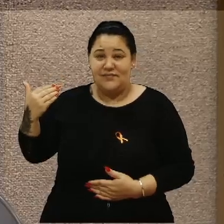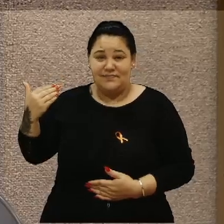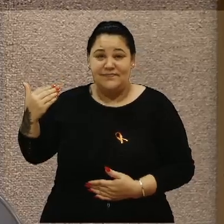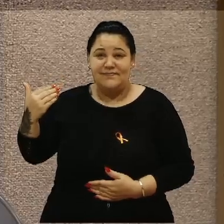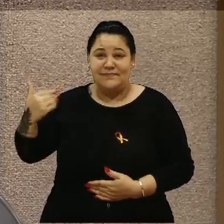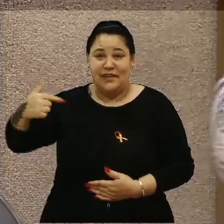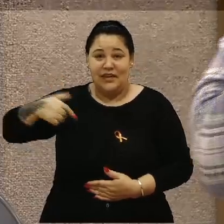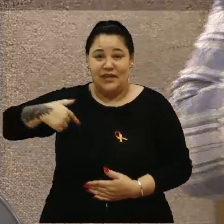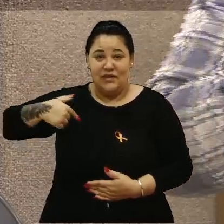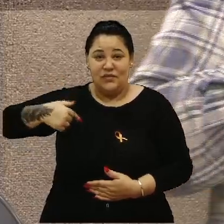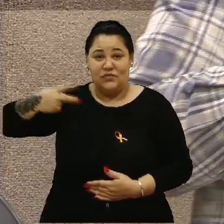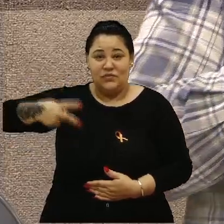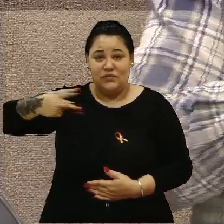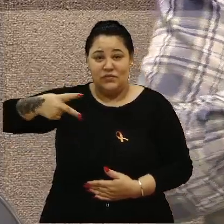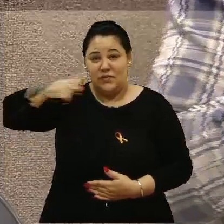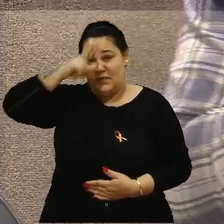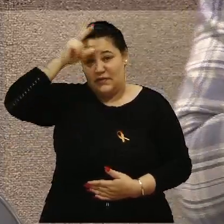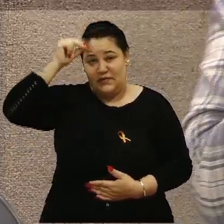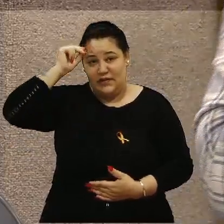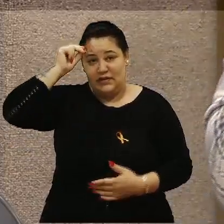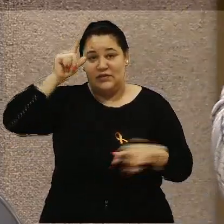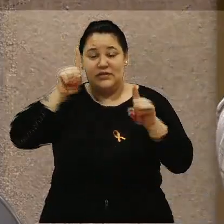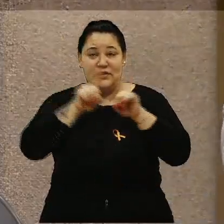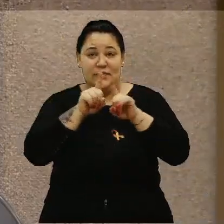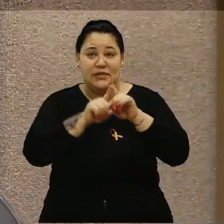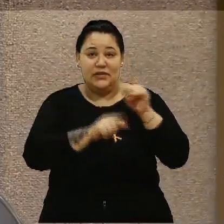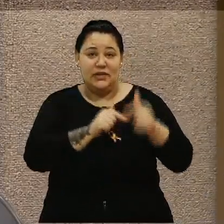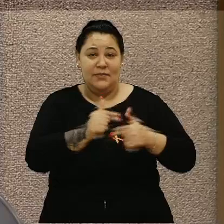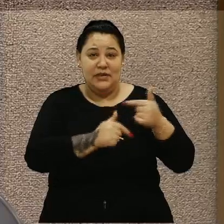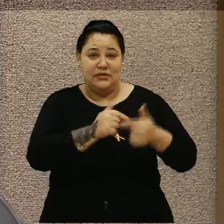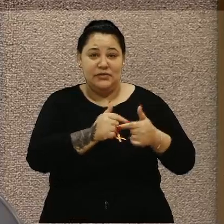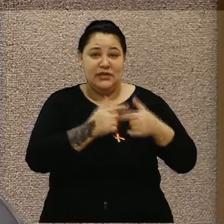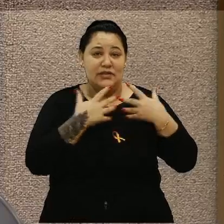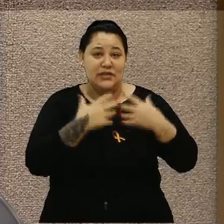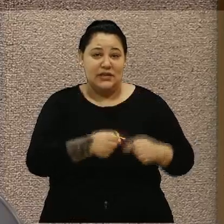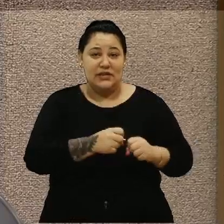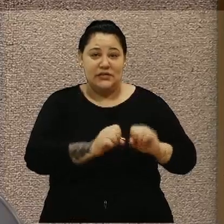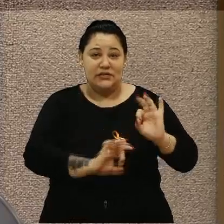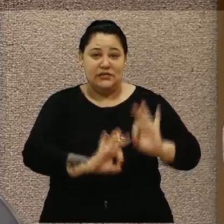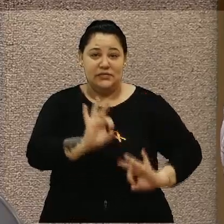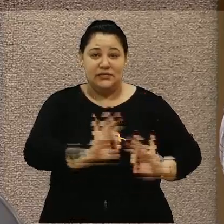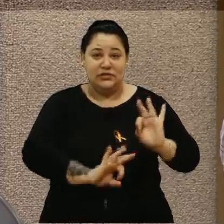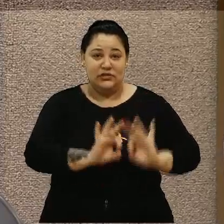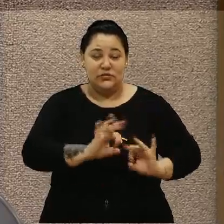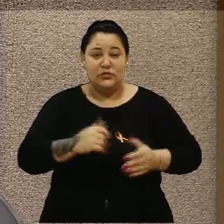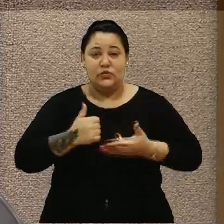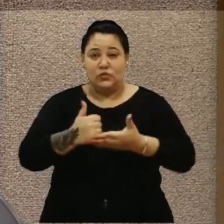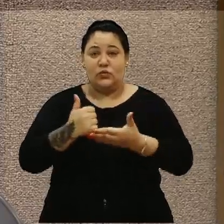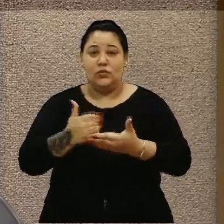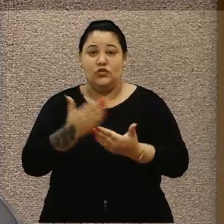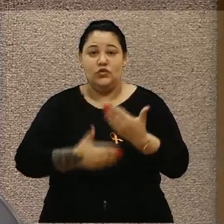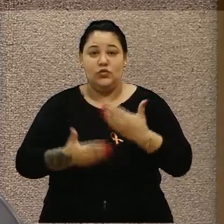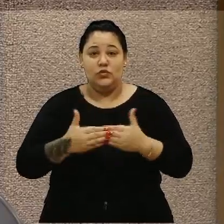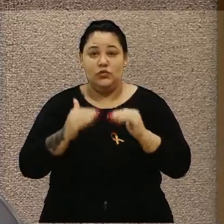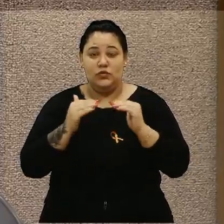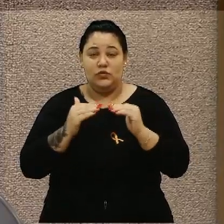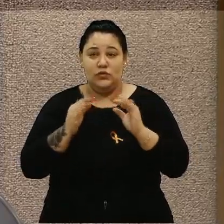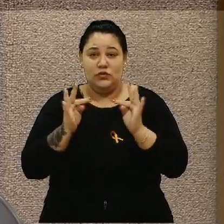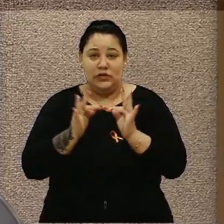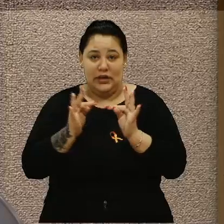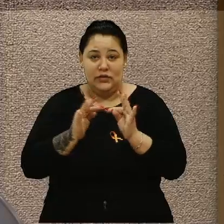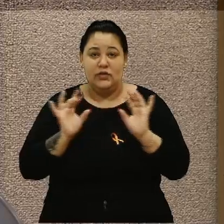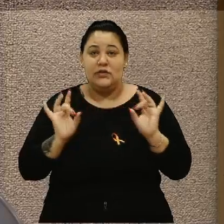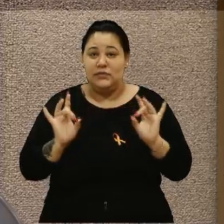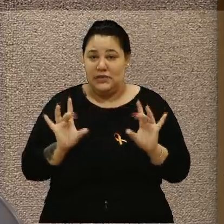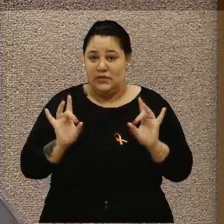enquanto vice-prefeito, enquanto acumulando a Secretaria de Planejamento, com apoio de todos os nossos técnicos, especialmente do